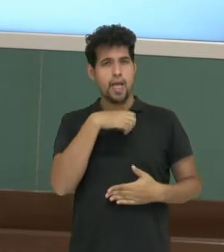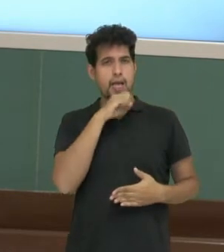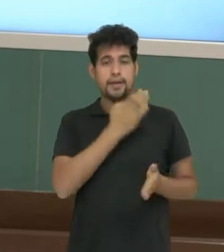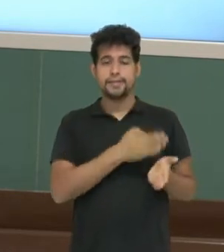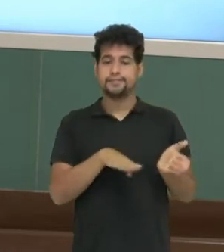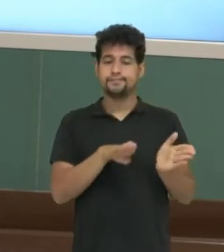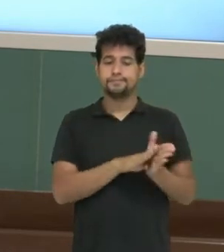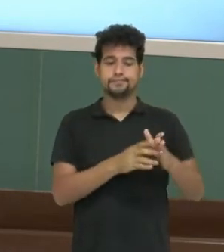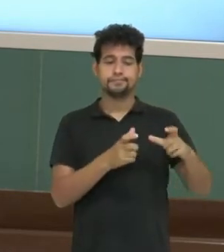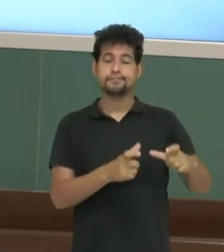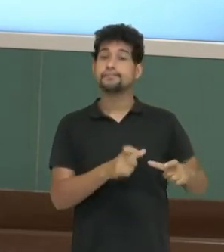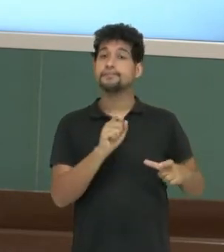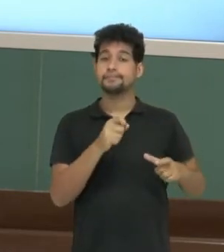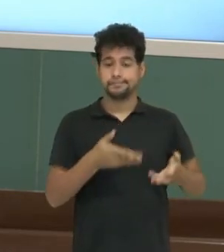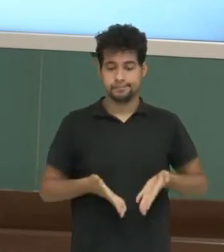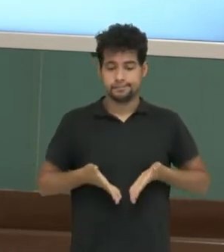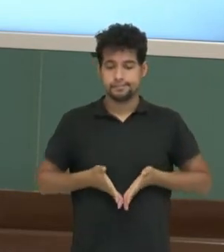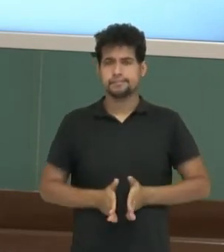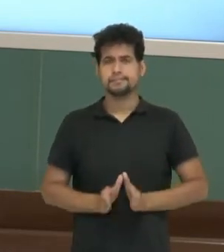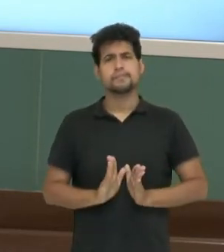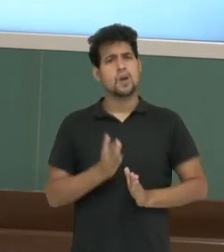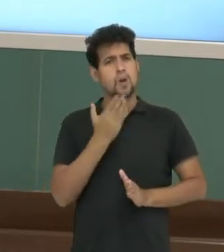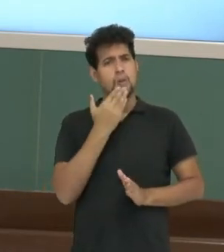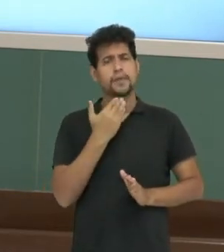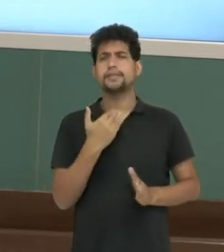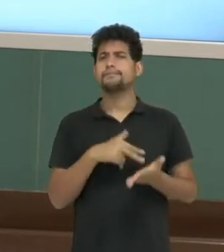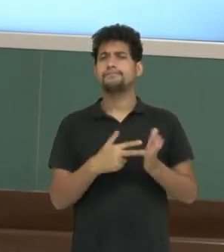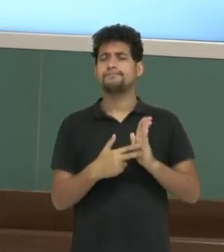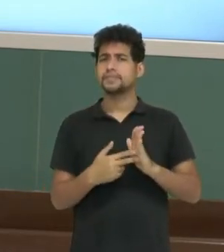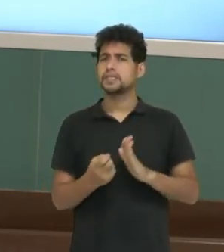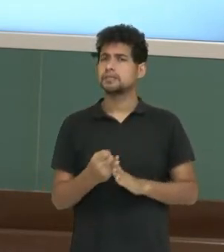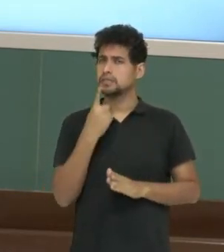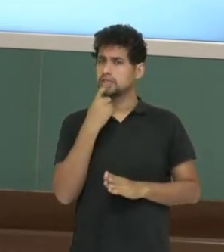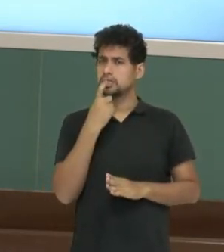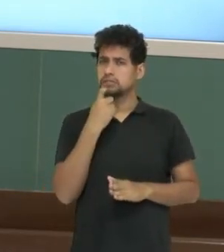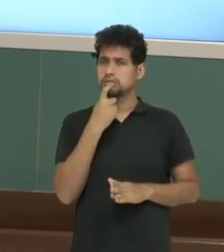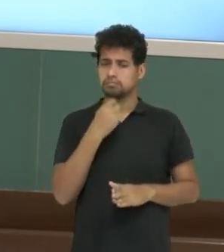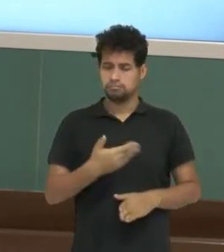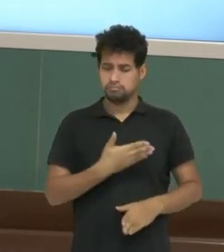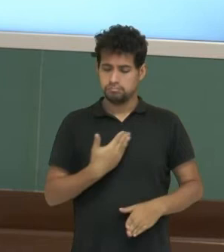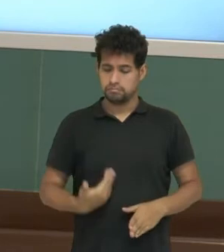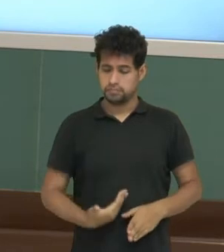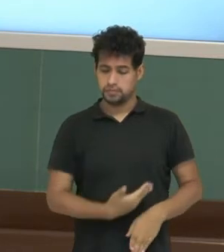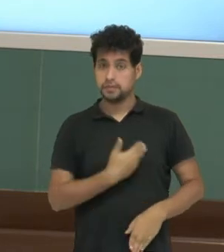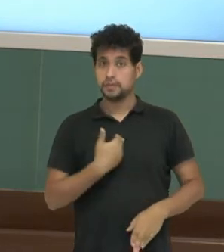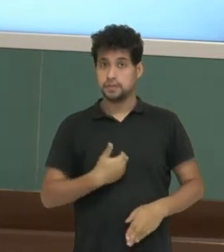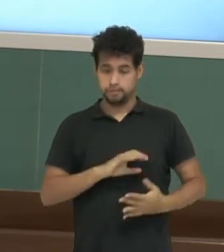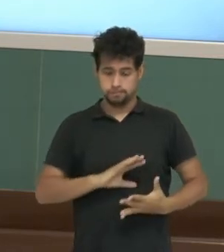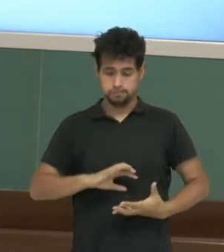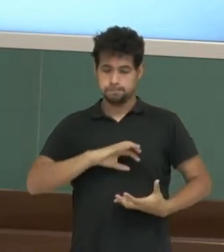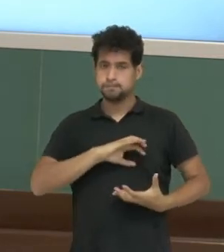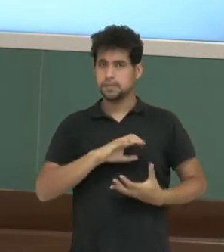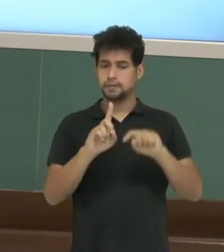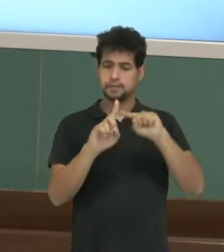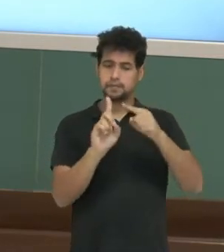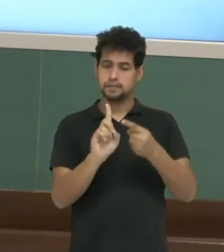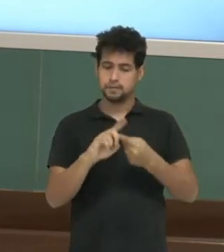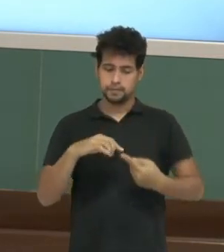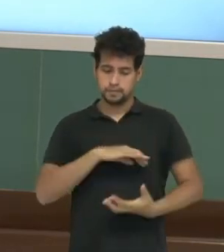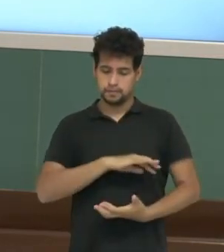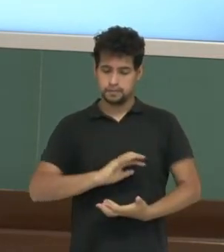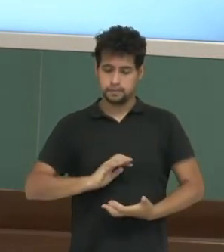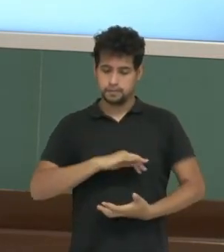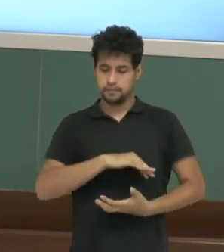período ali do nascimento. A alimentação se dá ali pela corrente sanguínea, pela placenta. Então, nós somos classificados